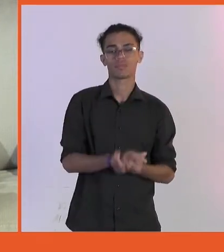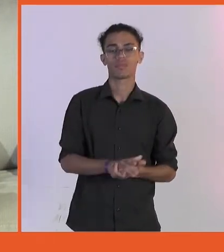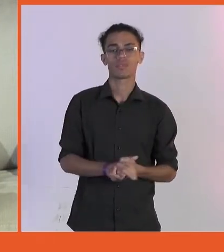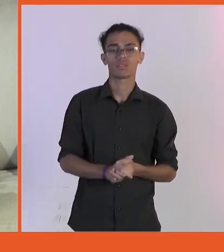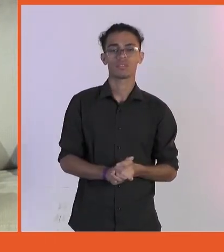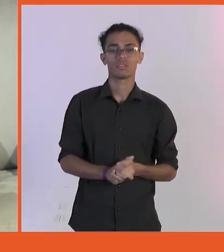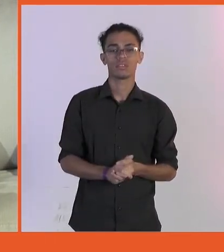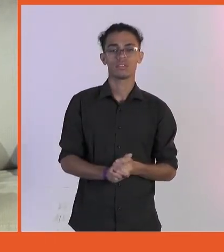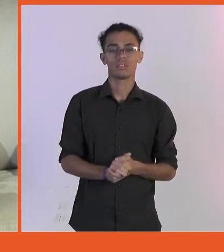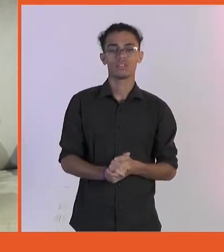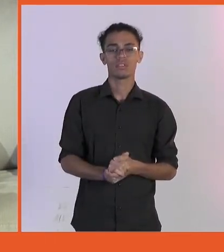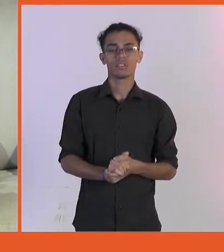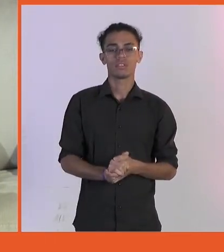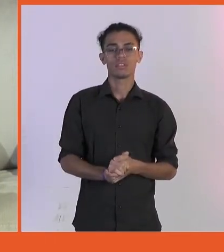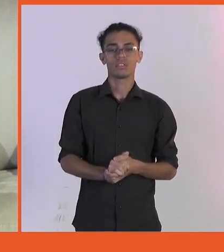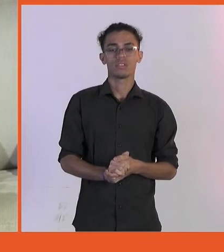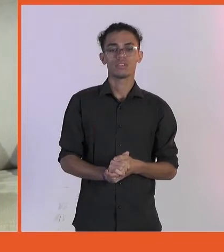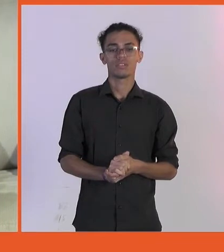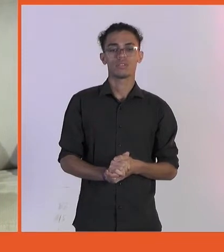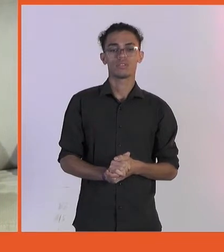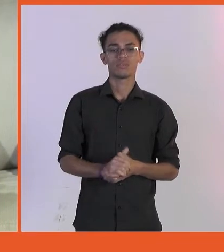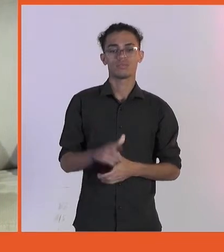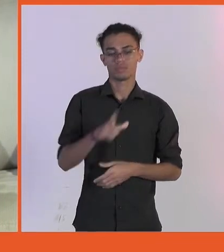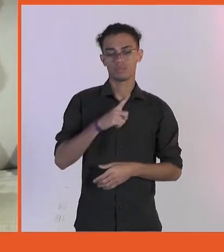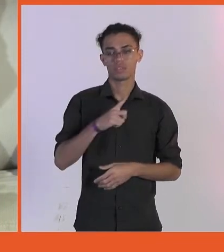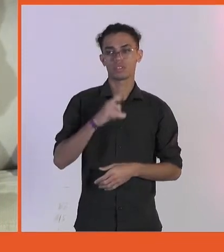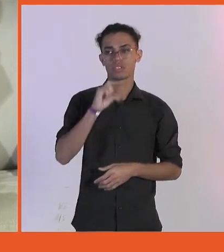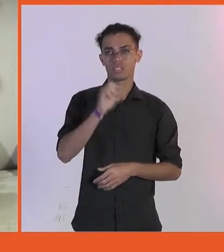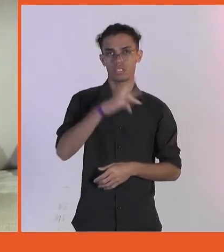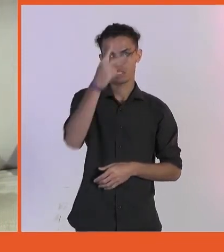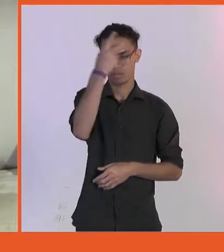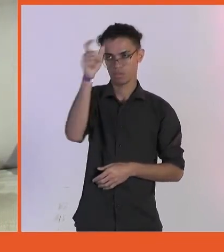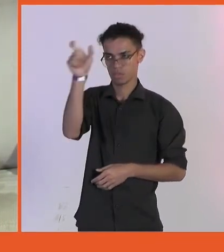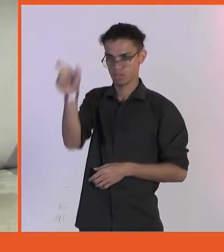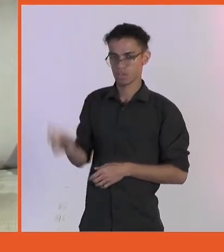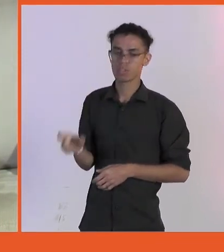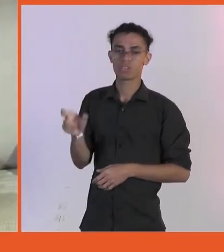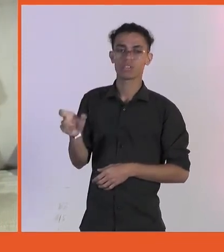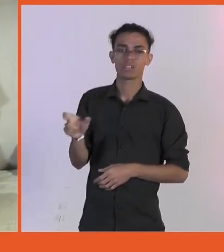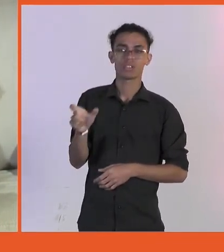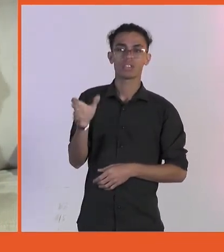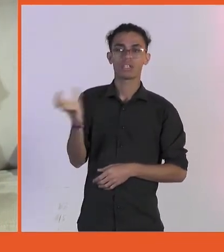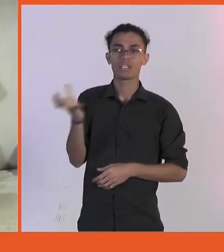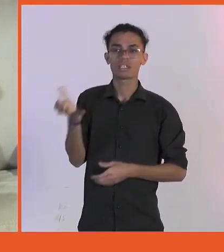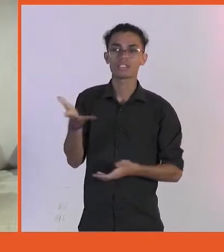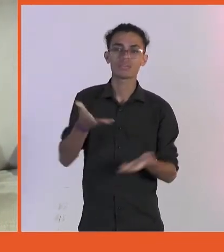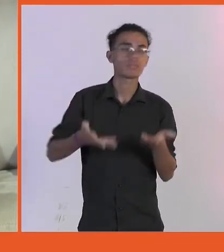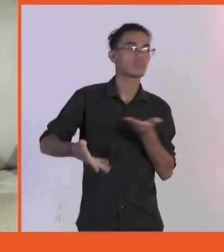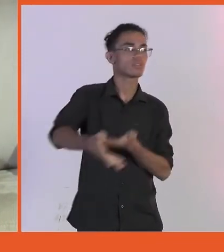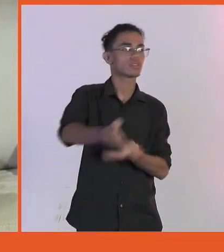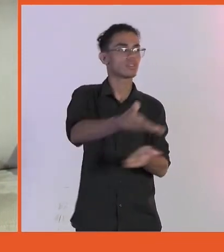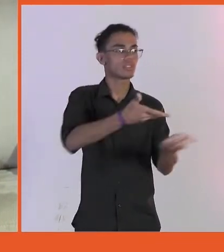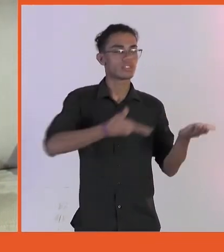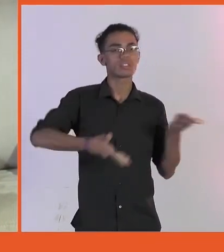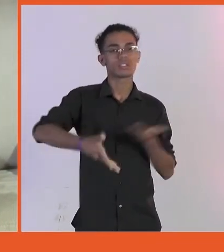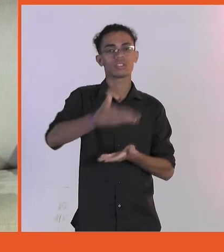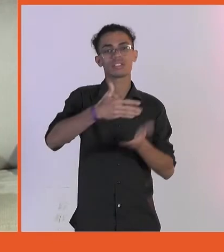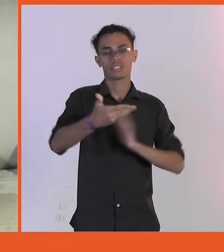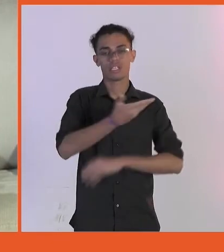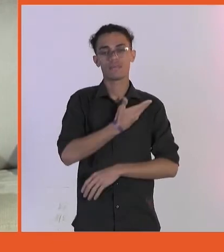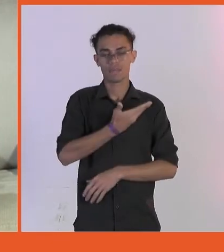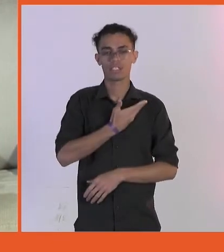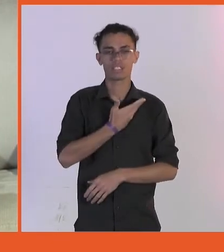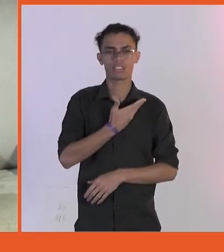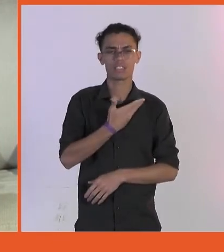rolê. Tem criadores que dizem que as pessoas querem ser aquele criador. Tem pessoas que querem ser amiga do criador,